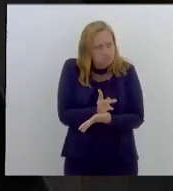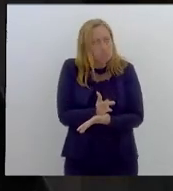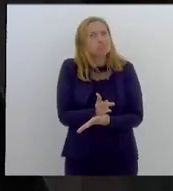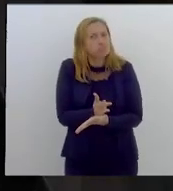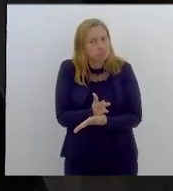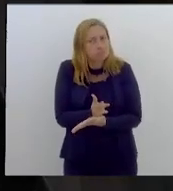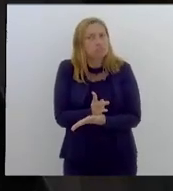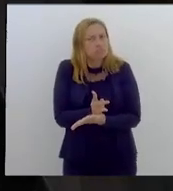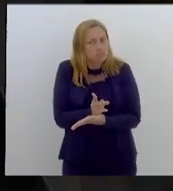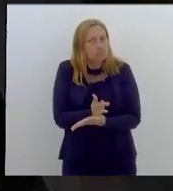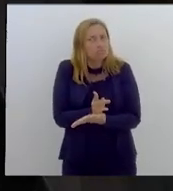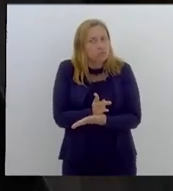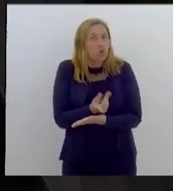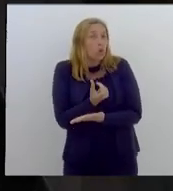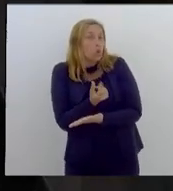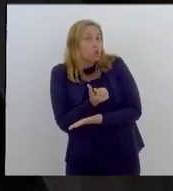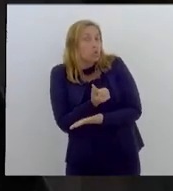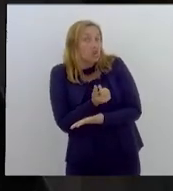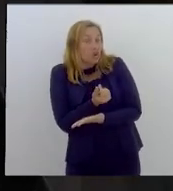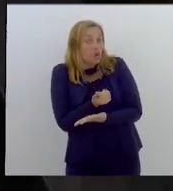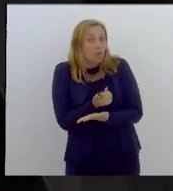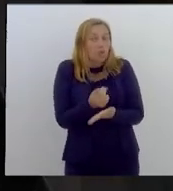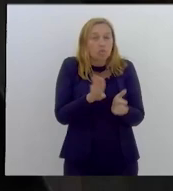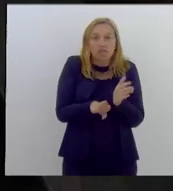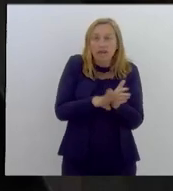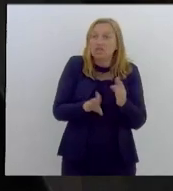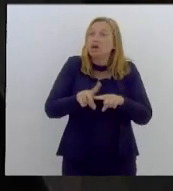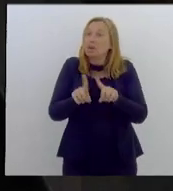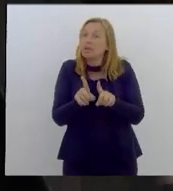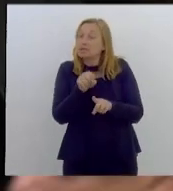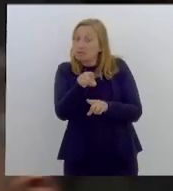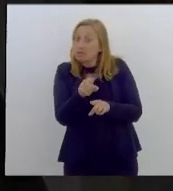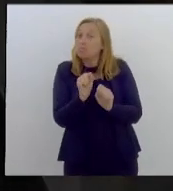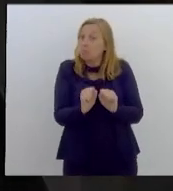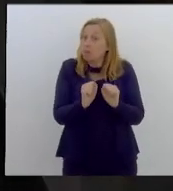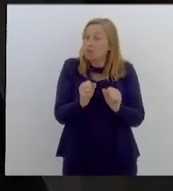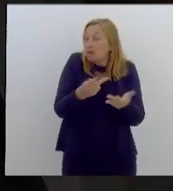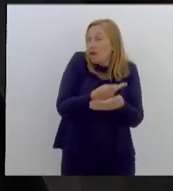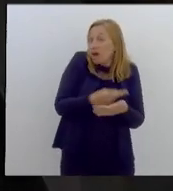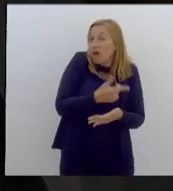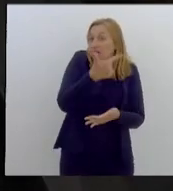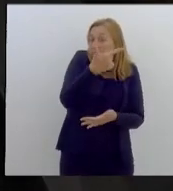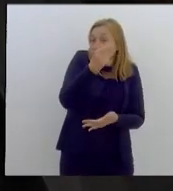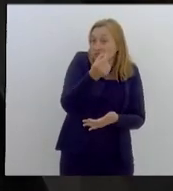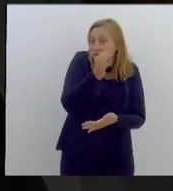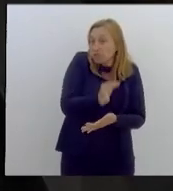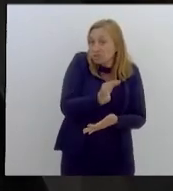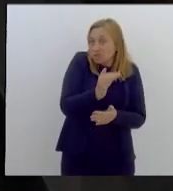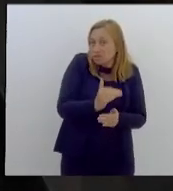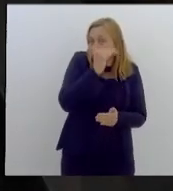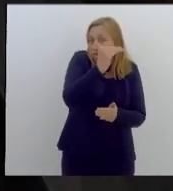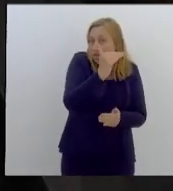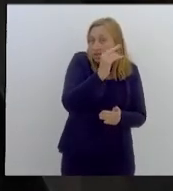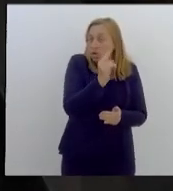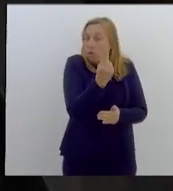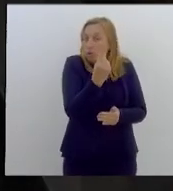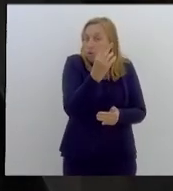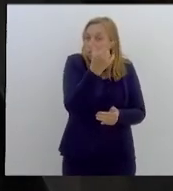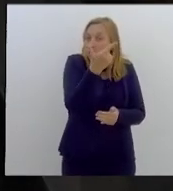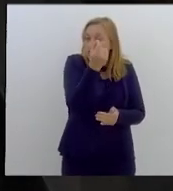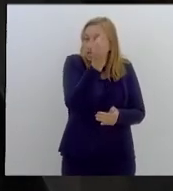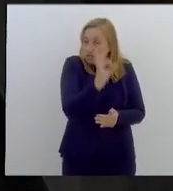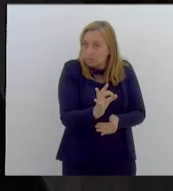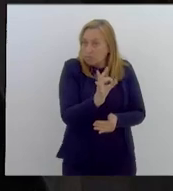na estimativa do valor a ser gasto. Aí você pode errar 20% para cima ou 20%